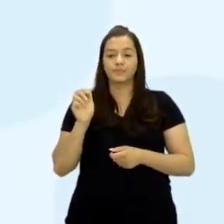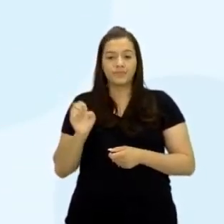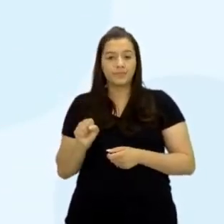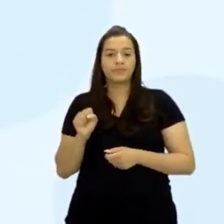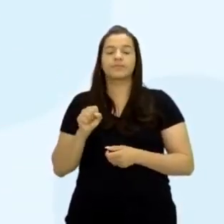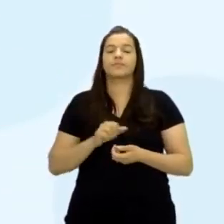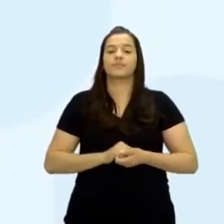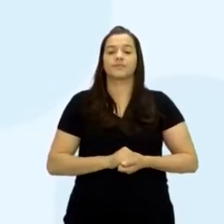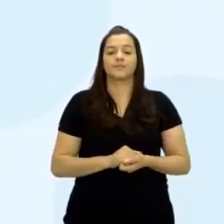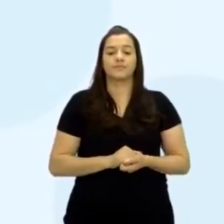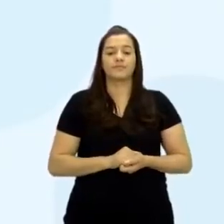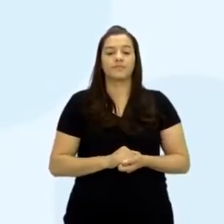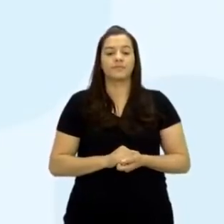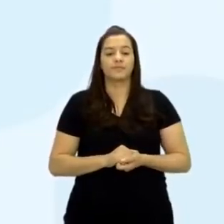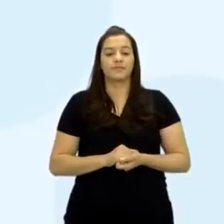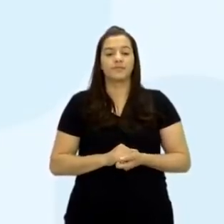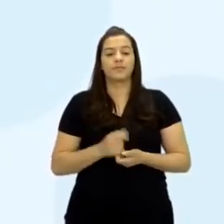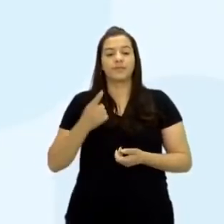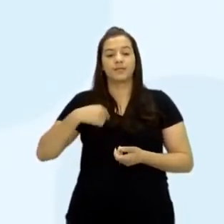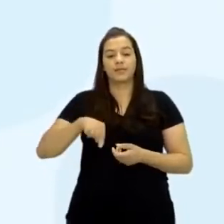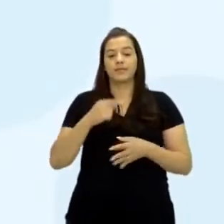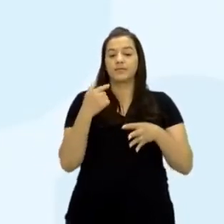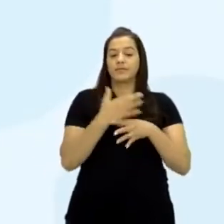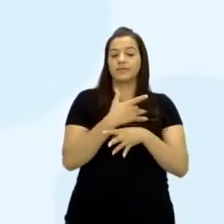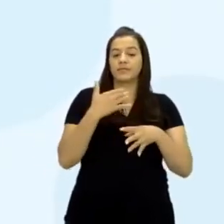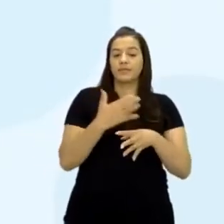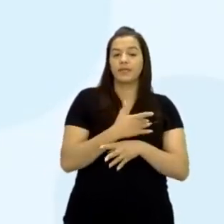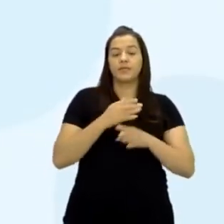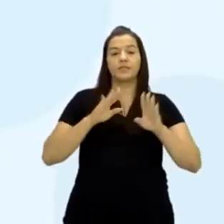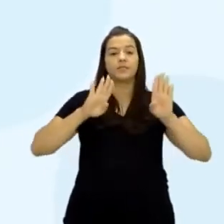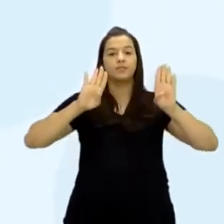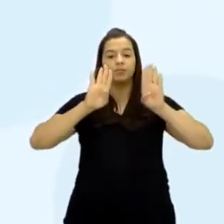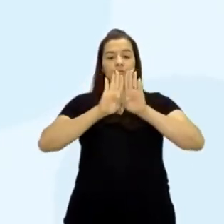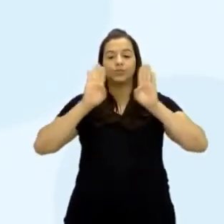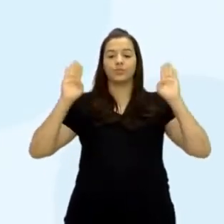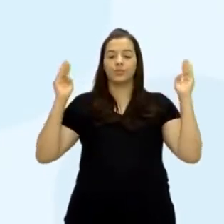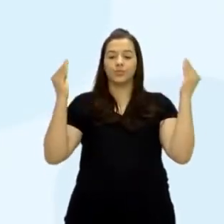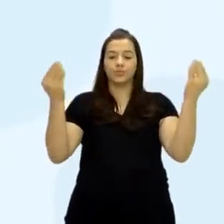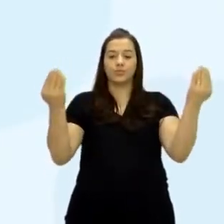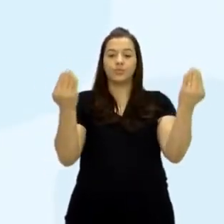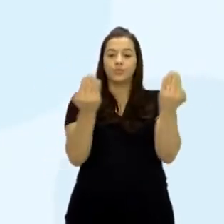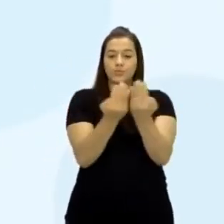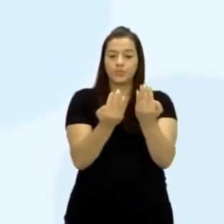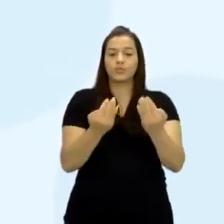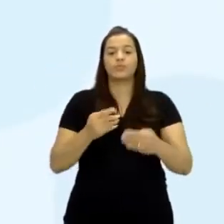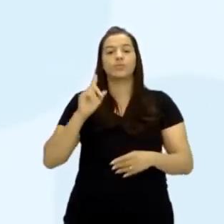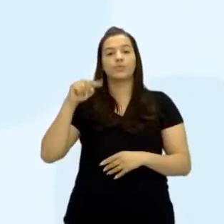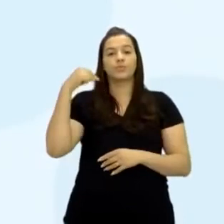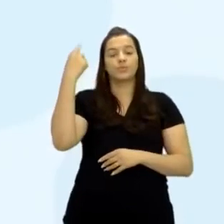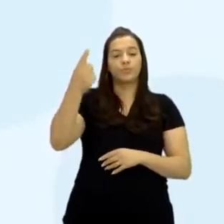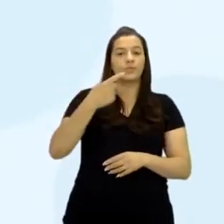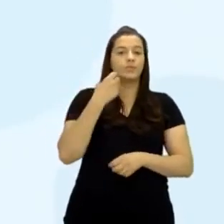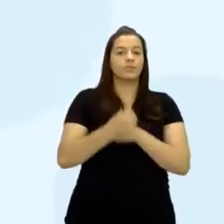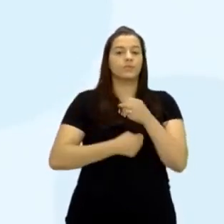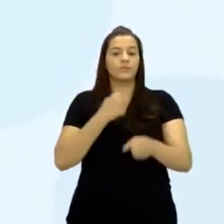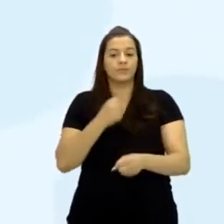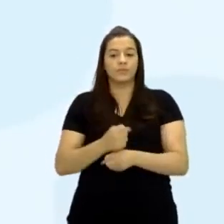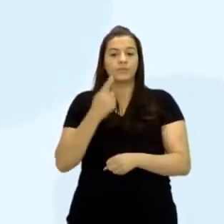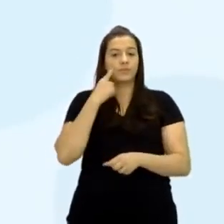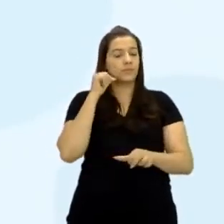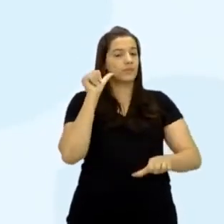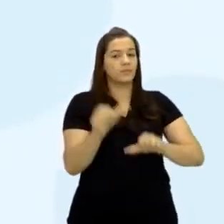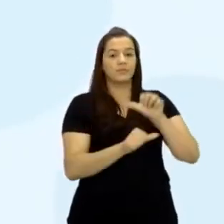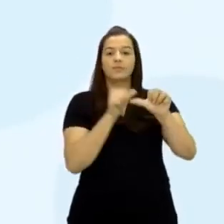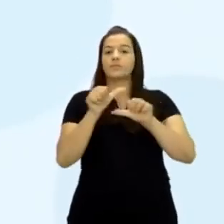são os burgueses. Os burgueses, eles vão mudar toda a história no próximo bimestre, aliás, no próximo ano. Vocês vão ver que eles mudam